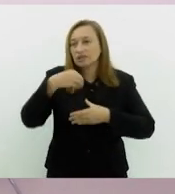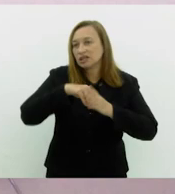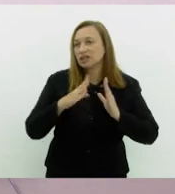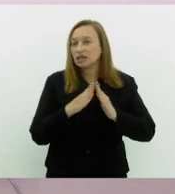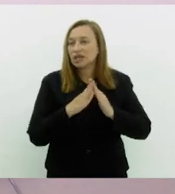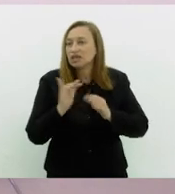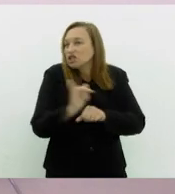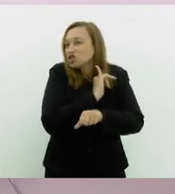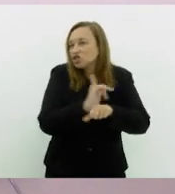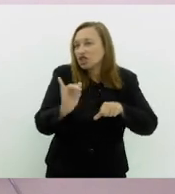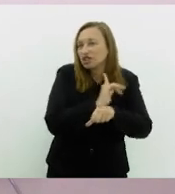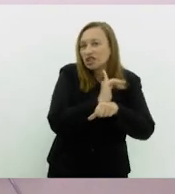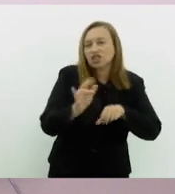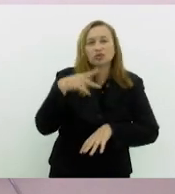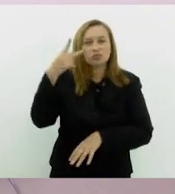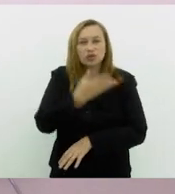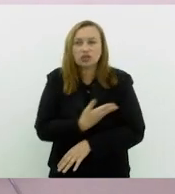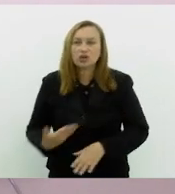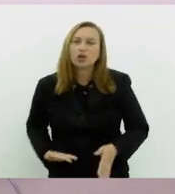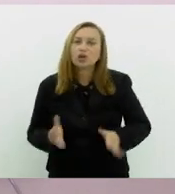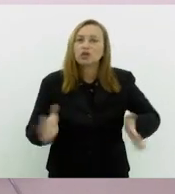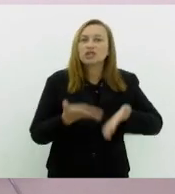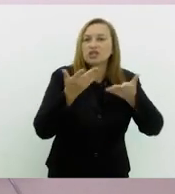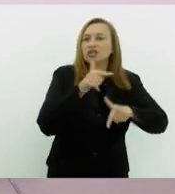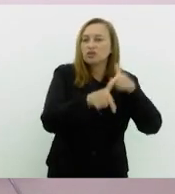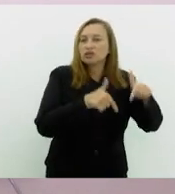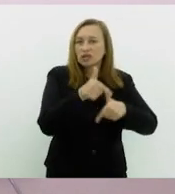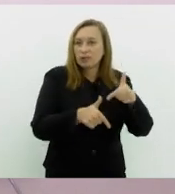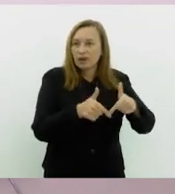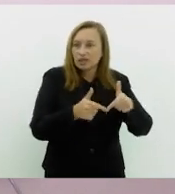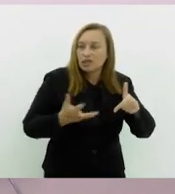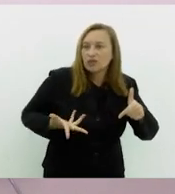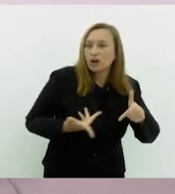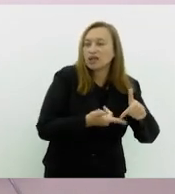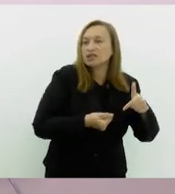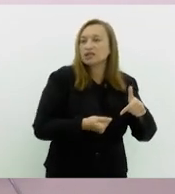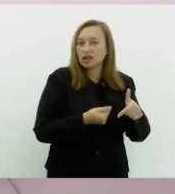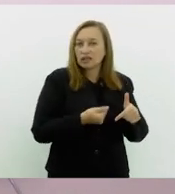estratégia de política pública, de incentivo ao trabalho decente, conforme